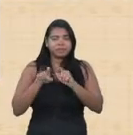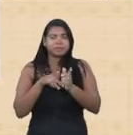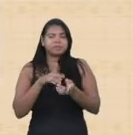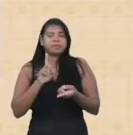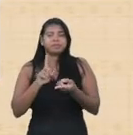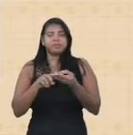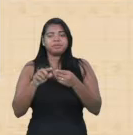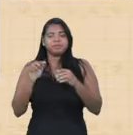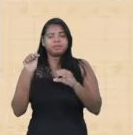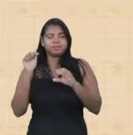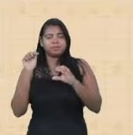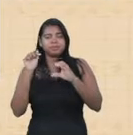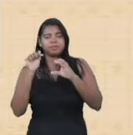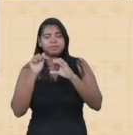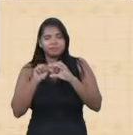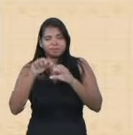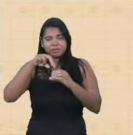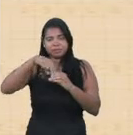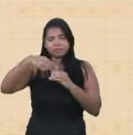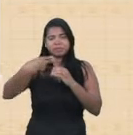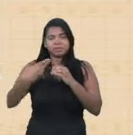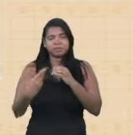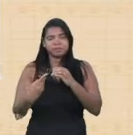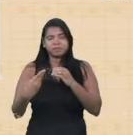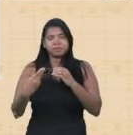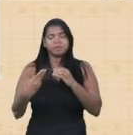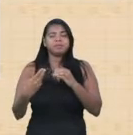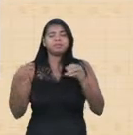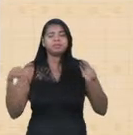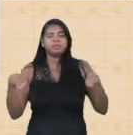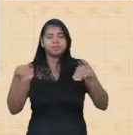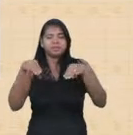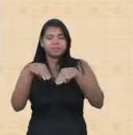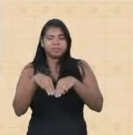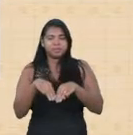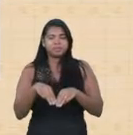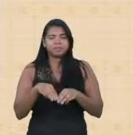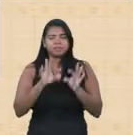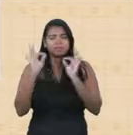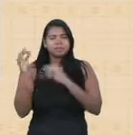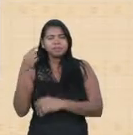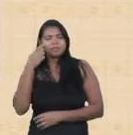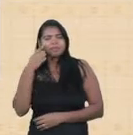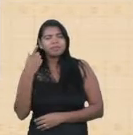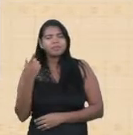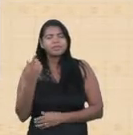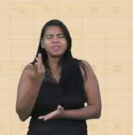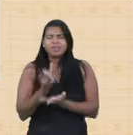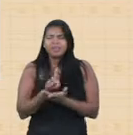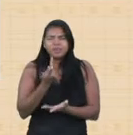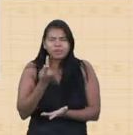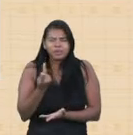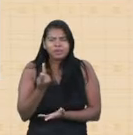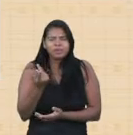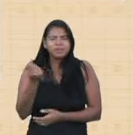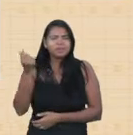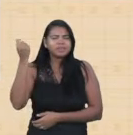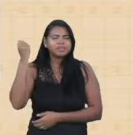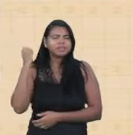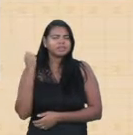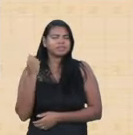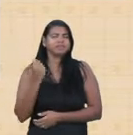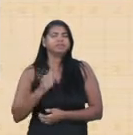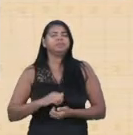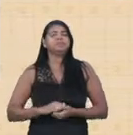um ponto em que ela colide com o núcleo, com um campo magnético muito intenso. E você deve estar dizendo, isso aconteceu já, foi, Mequetrefe, foi